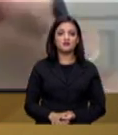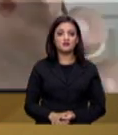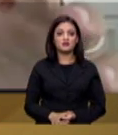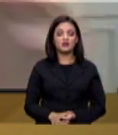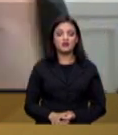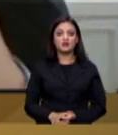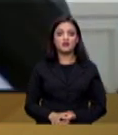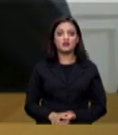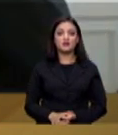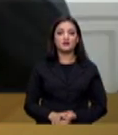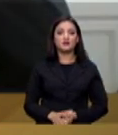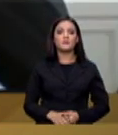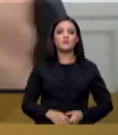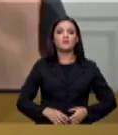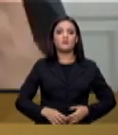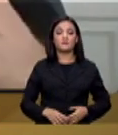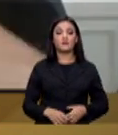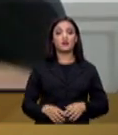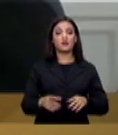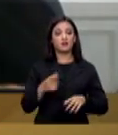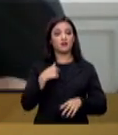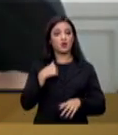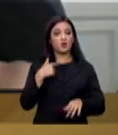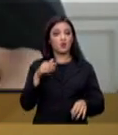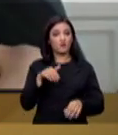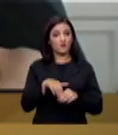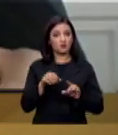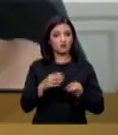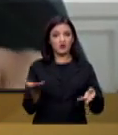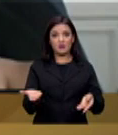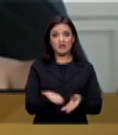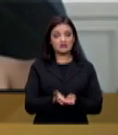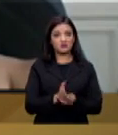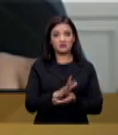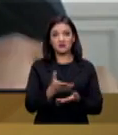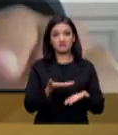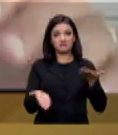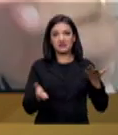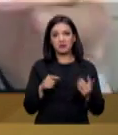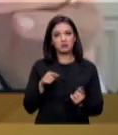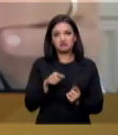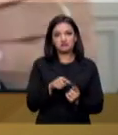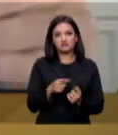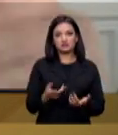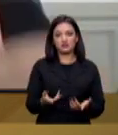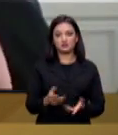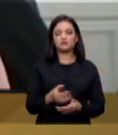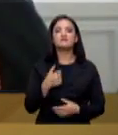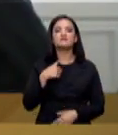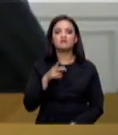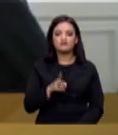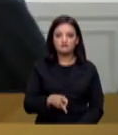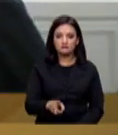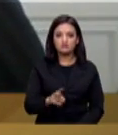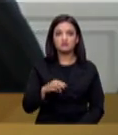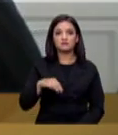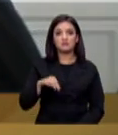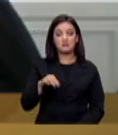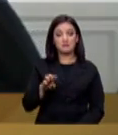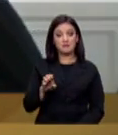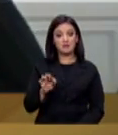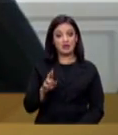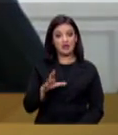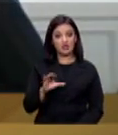pela prejudicialidade da ação. Mas continuo. No mérito, aqui parece